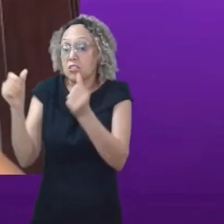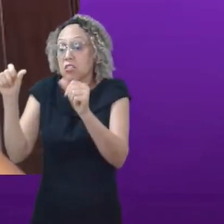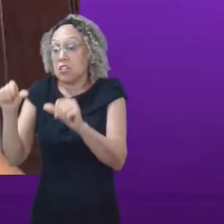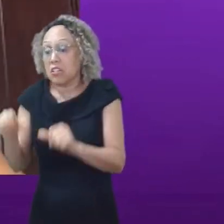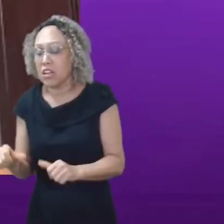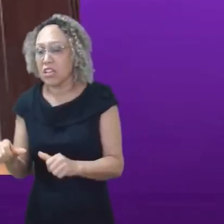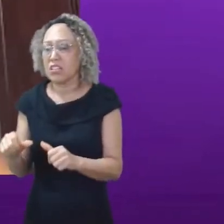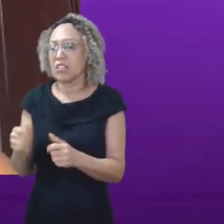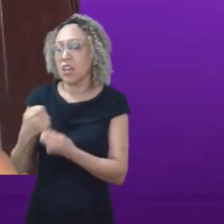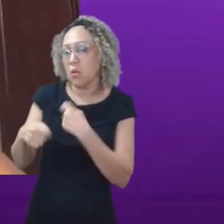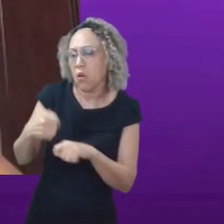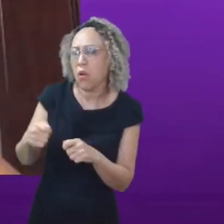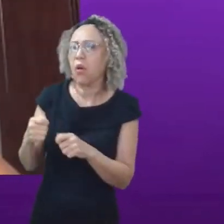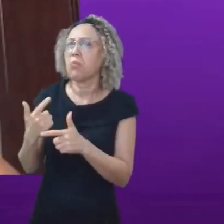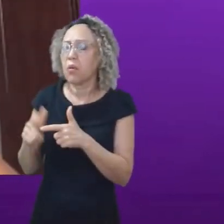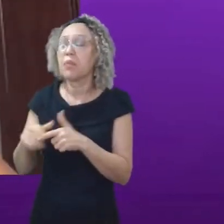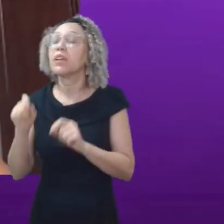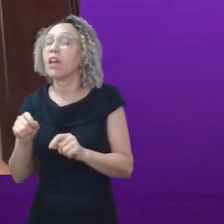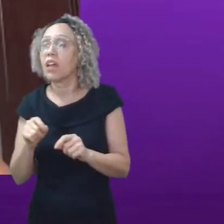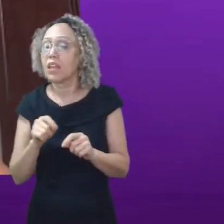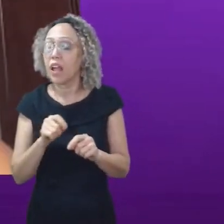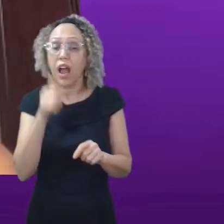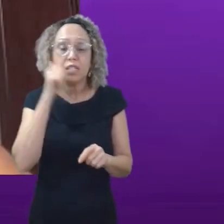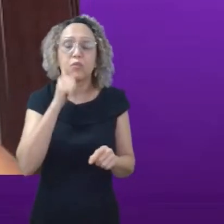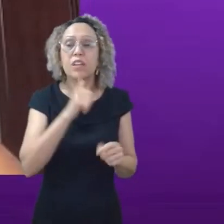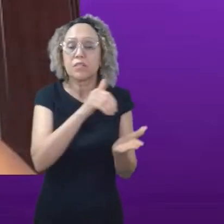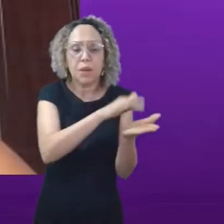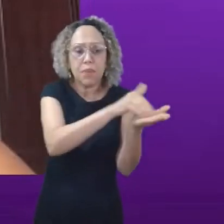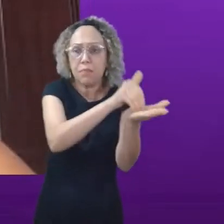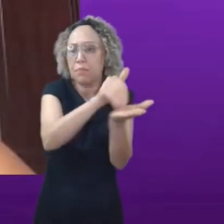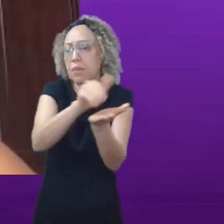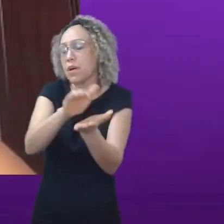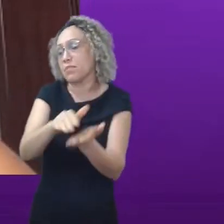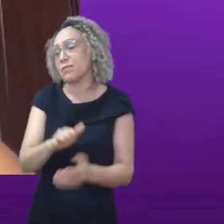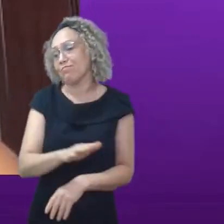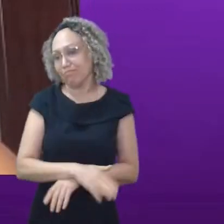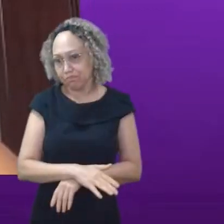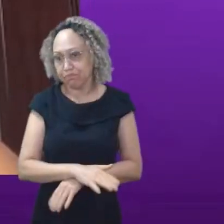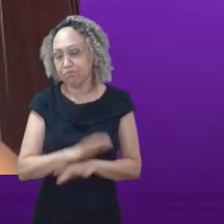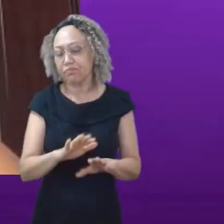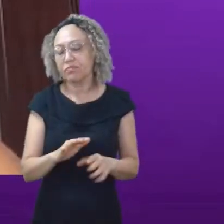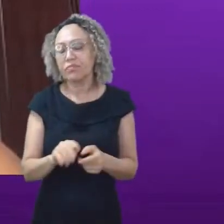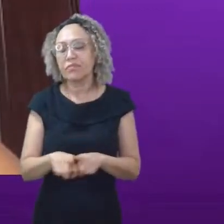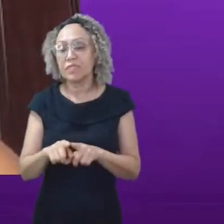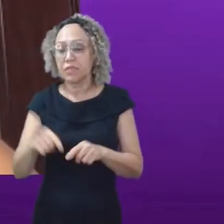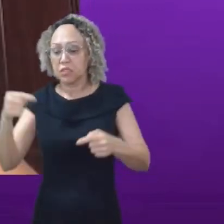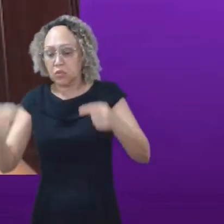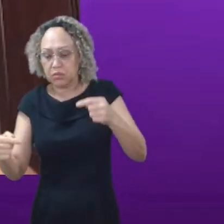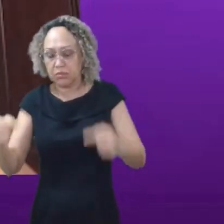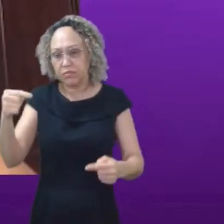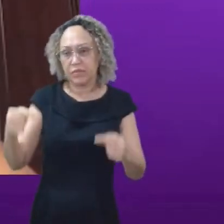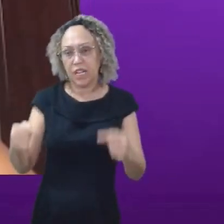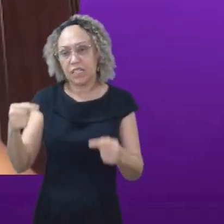crise econômica, e também as que têm mais dificuldade de inserção no mercado de trabalho, haja vista a competitividade e haja vista